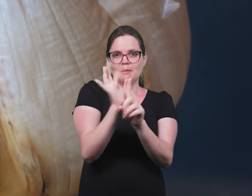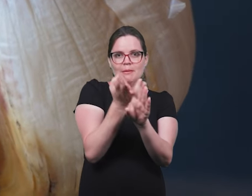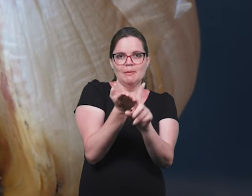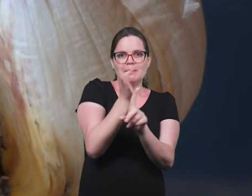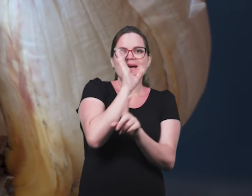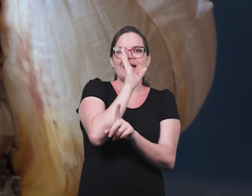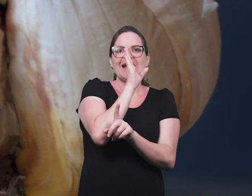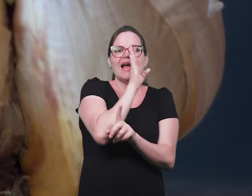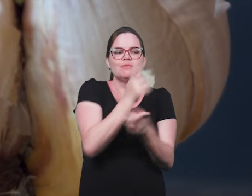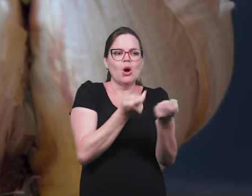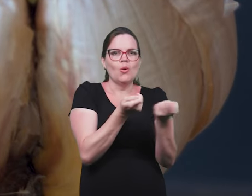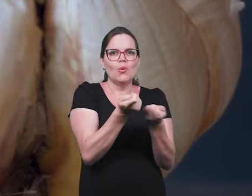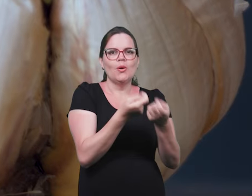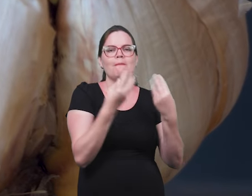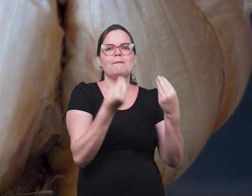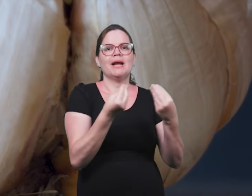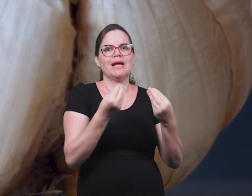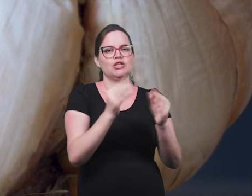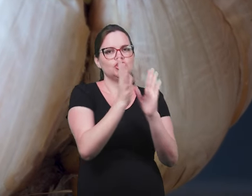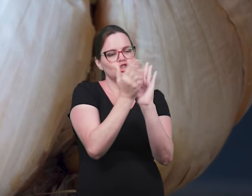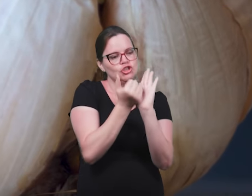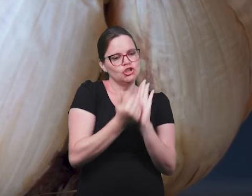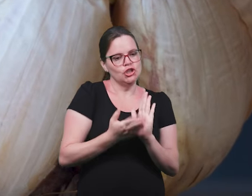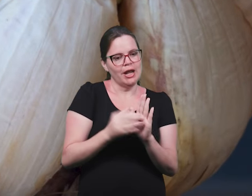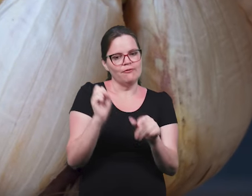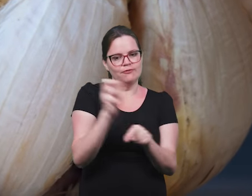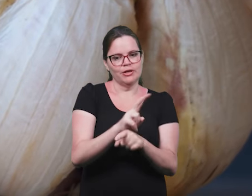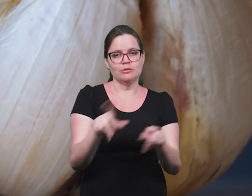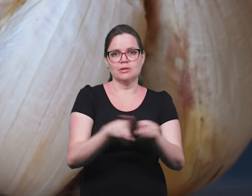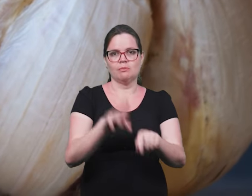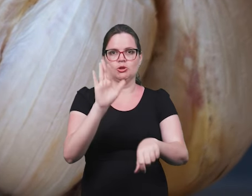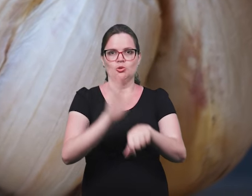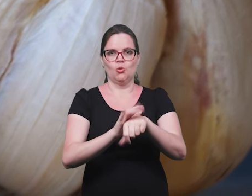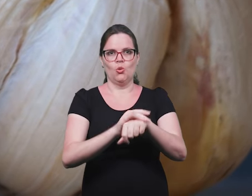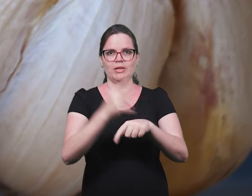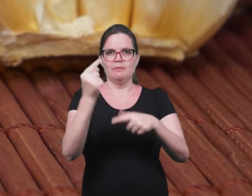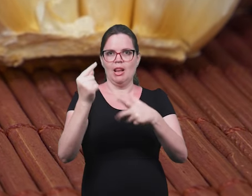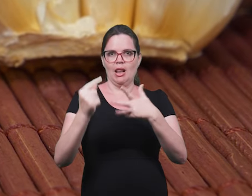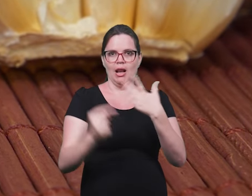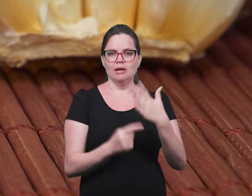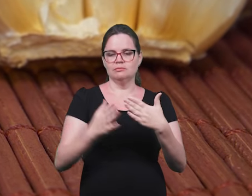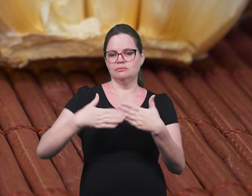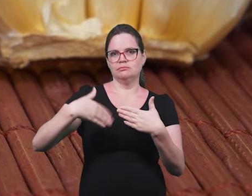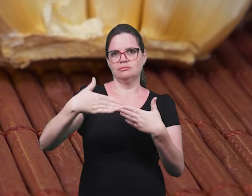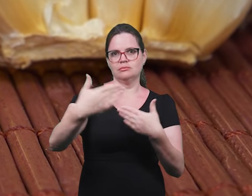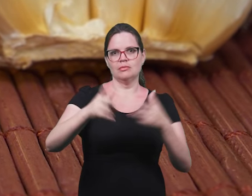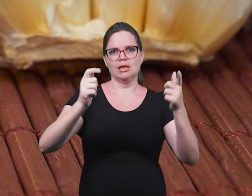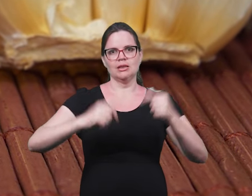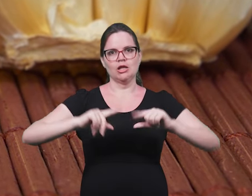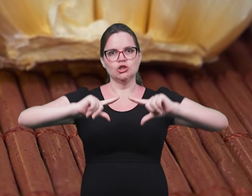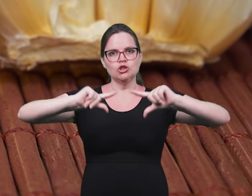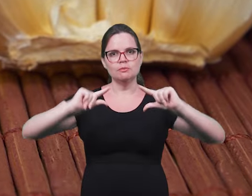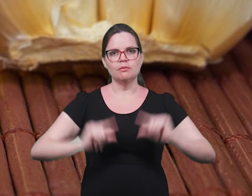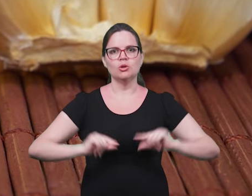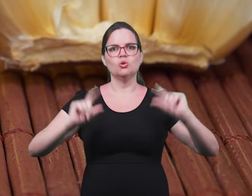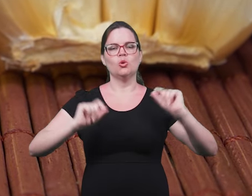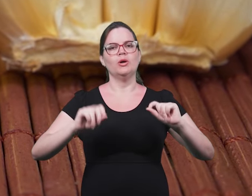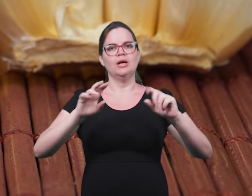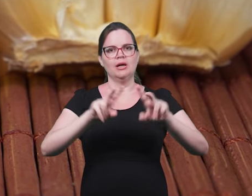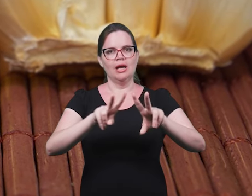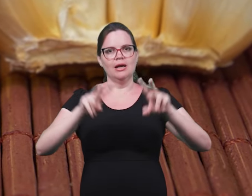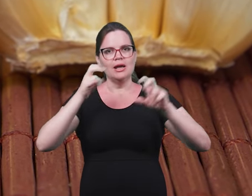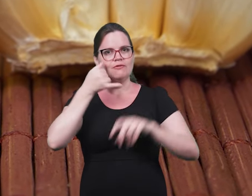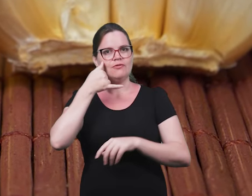de forma controlada para eliminar vírus e outras doenças que, ao longo de safras consecutivas, diminuem o